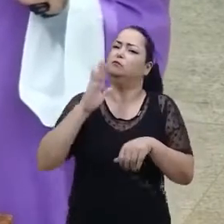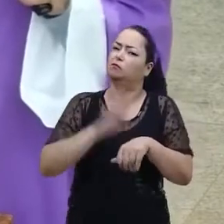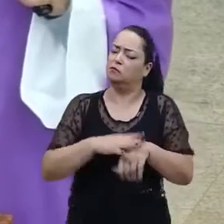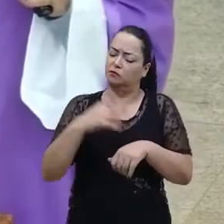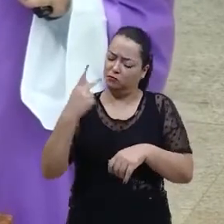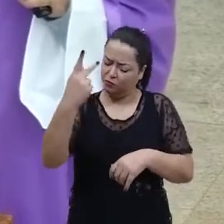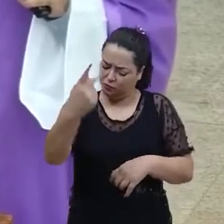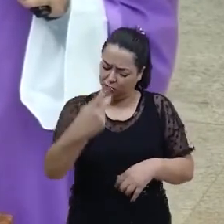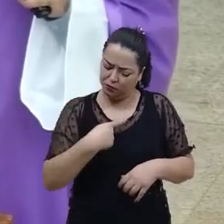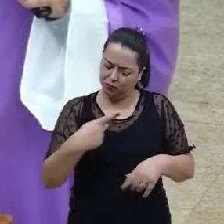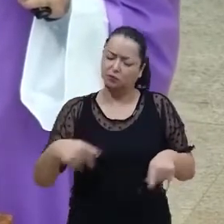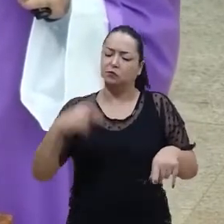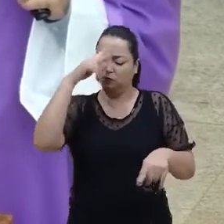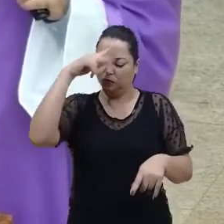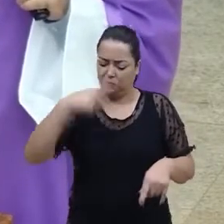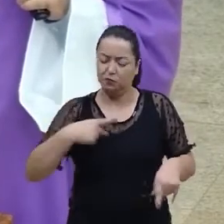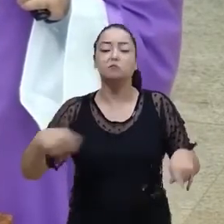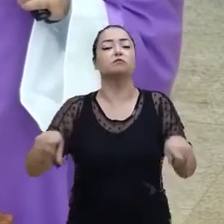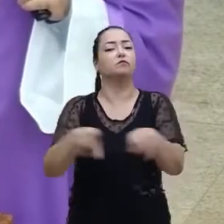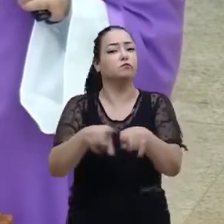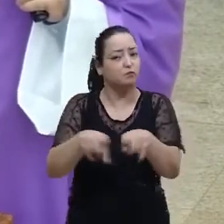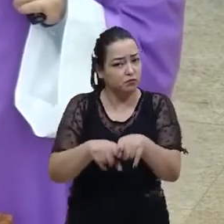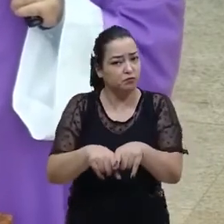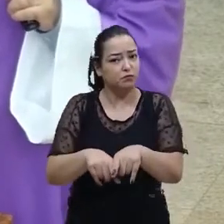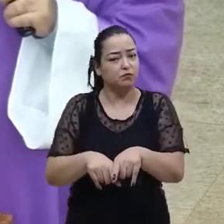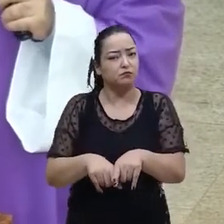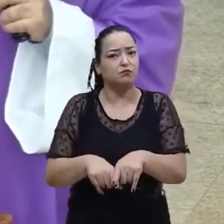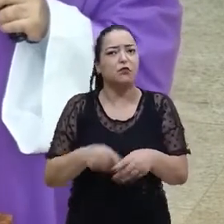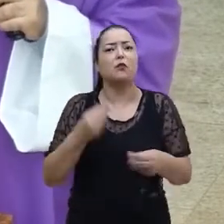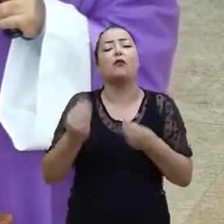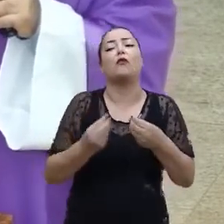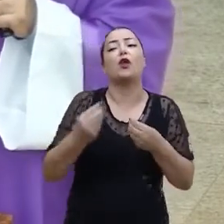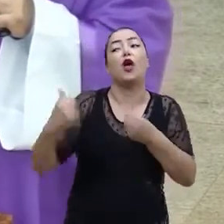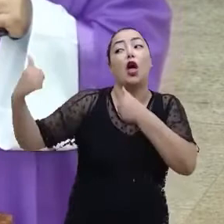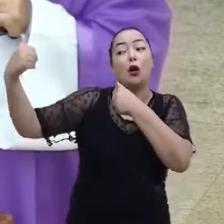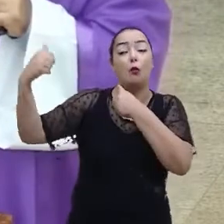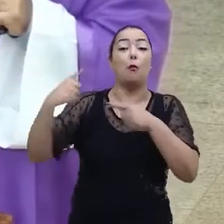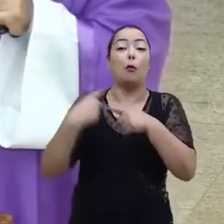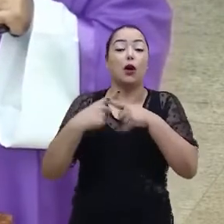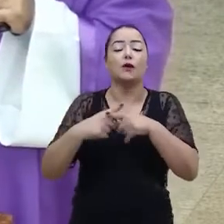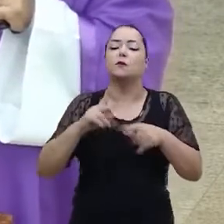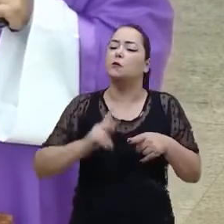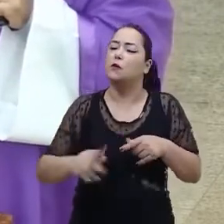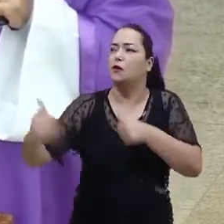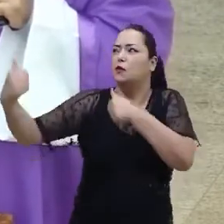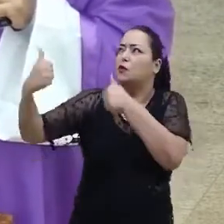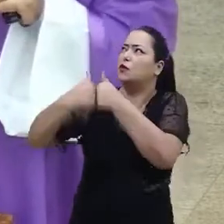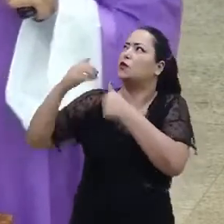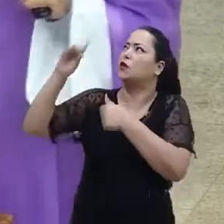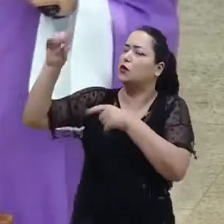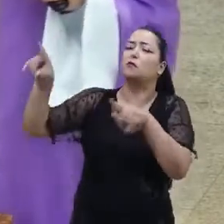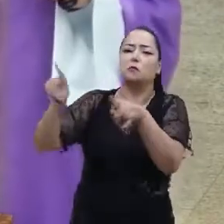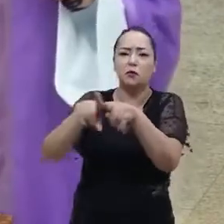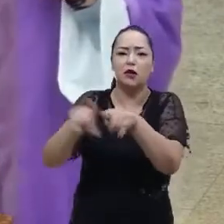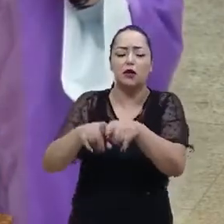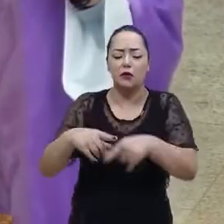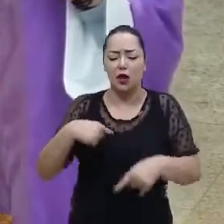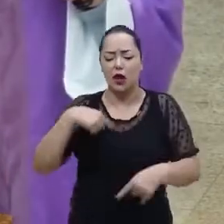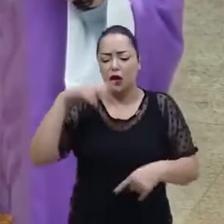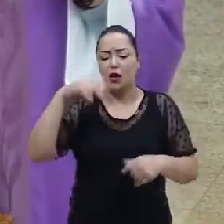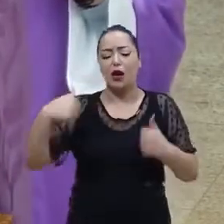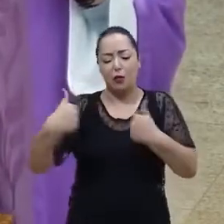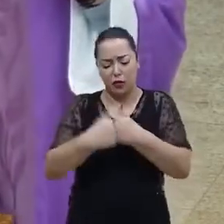nós mesmos o aproximando-nos de Deus aproximando-nos de nós